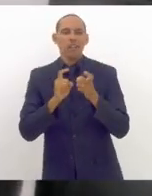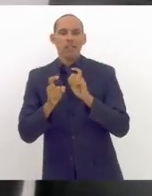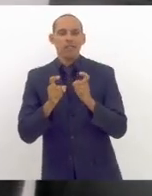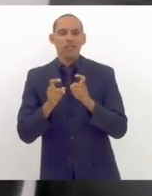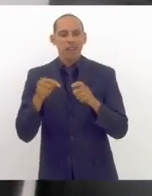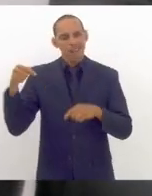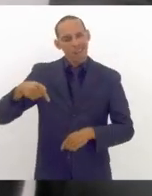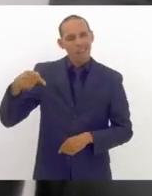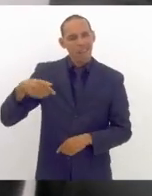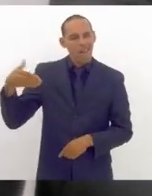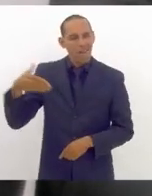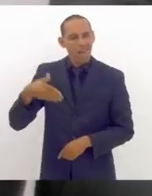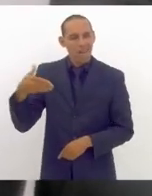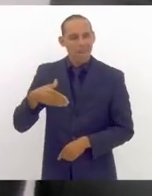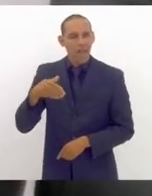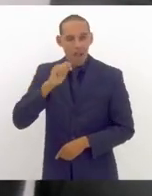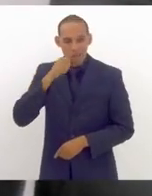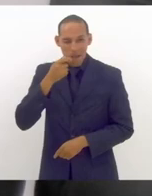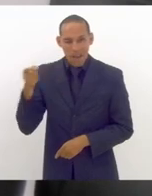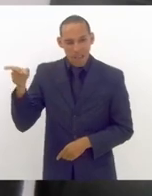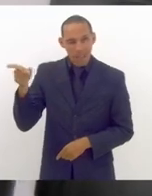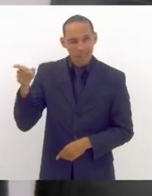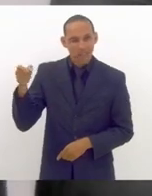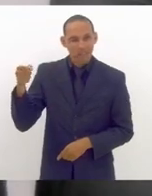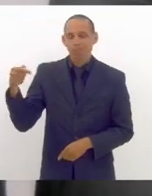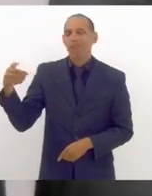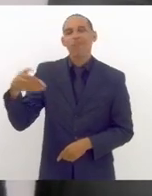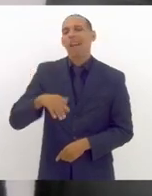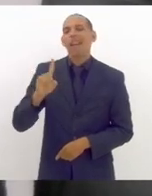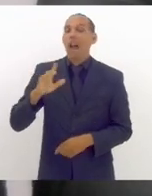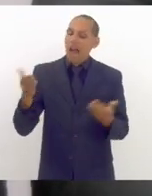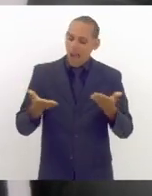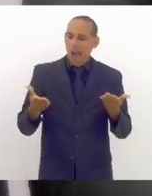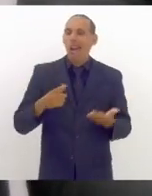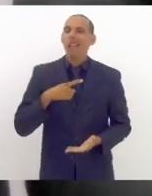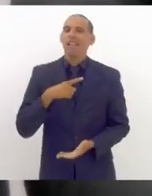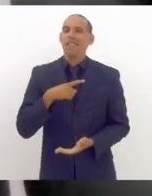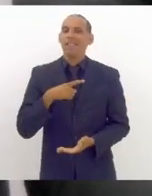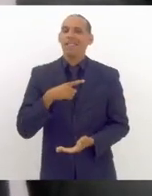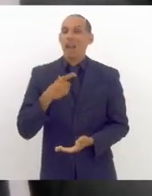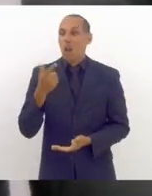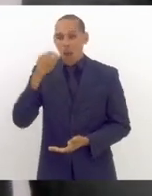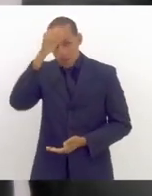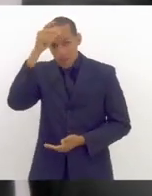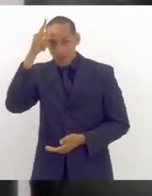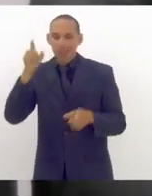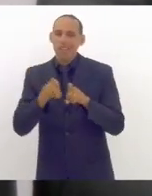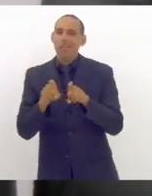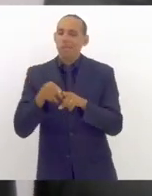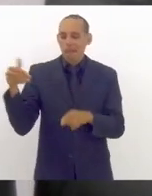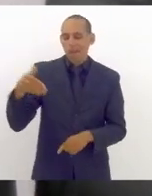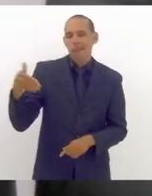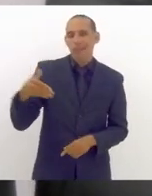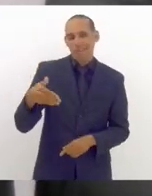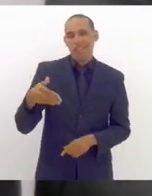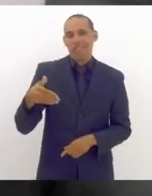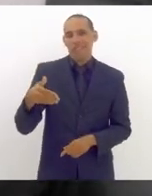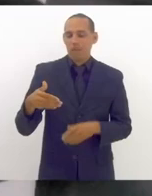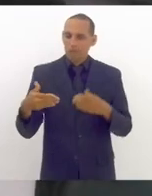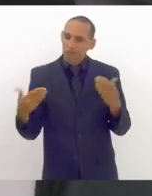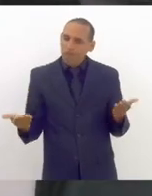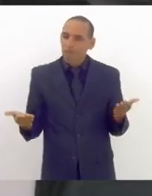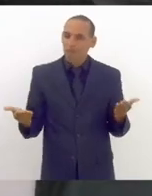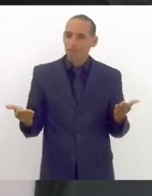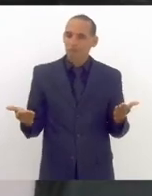não tivemos aqui a presença do prefeito Eduardo Paes e nós estamos tendo agora como os outros prefeitos que estão vindo agora também então